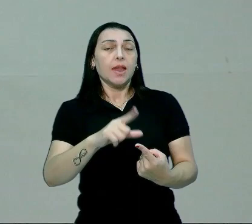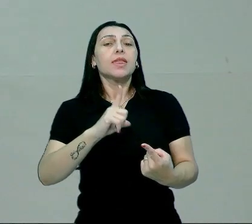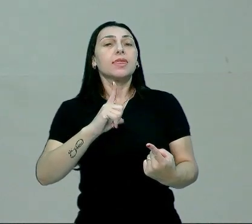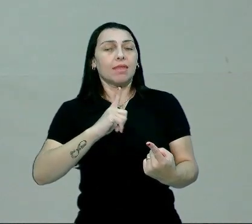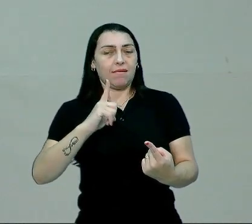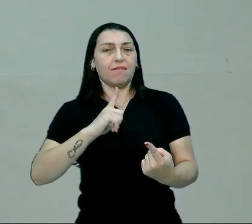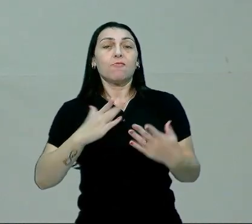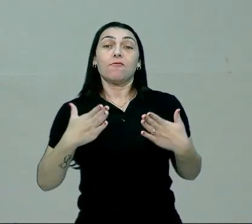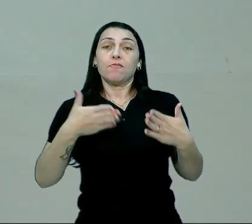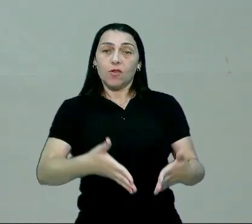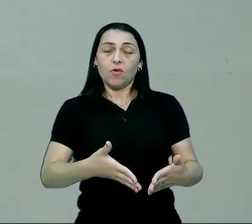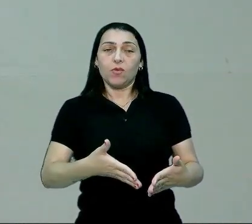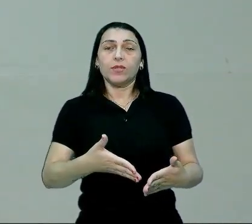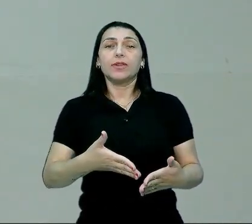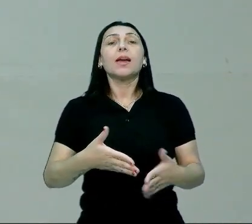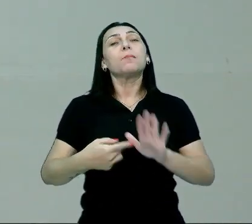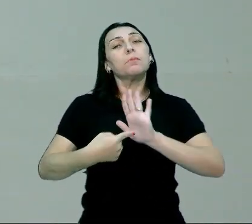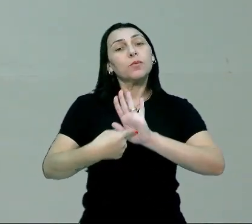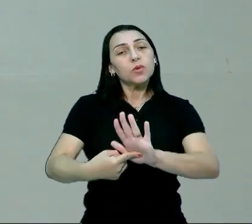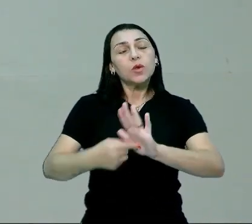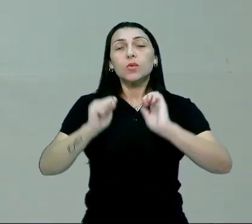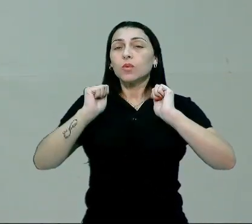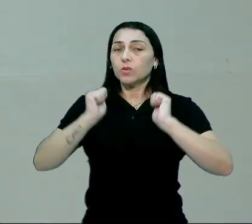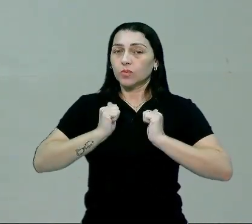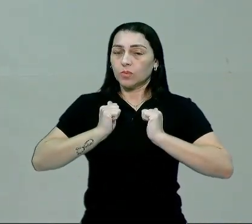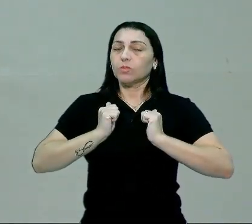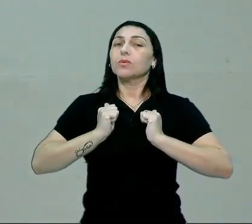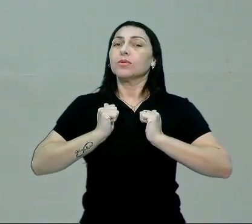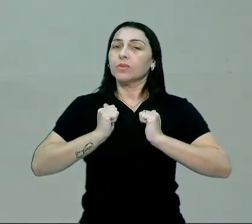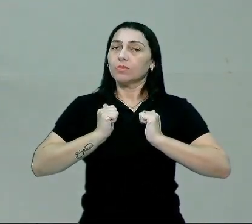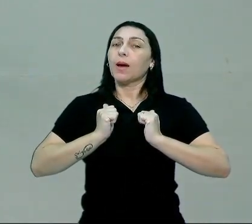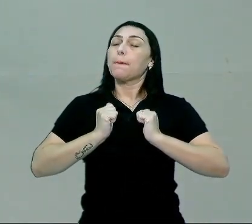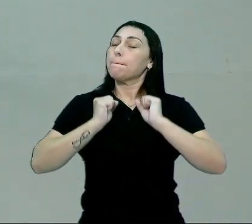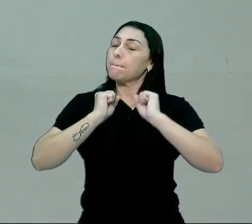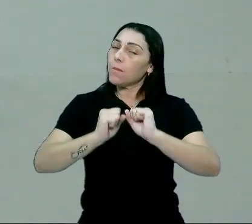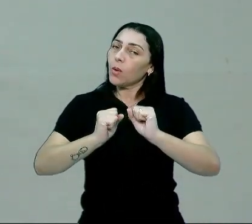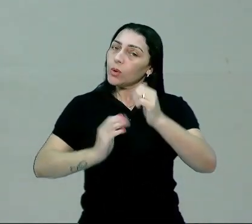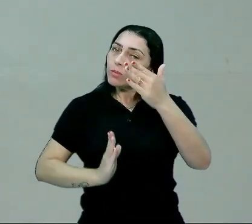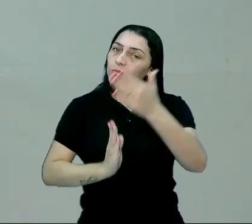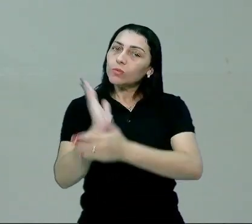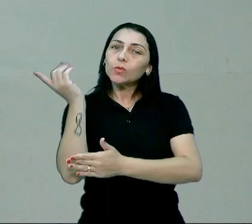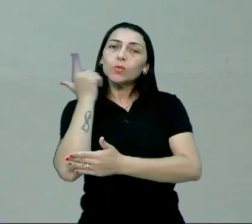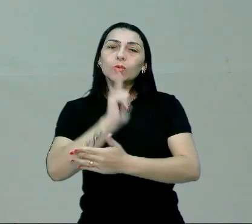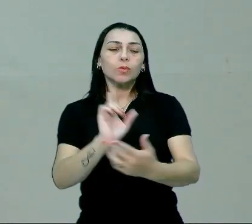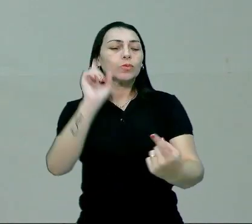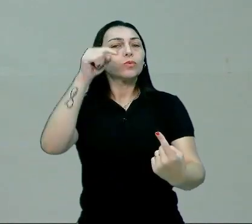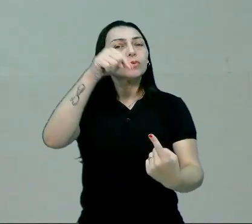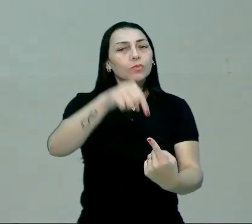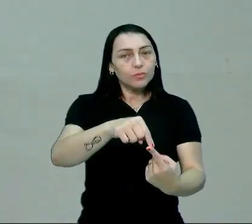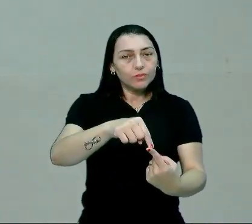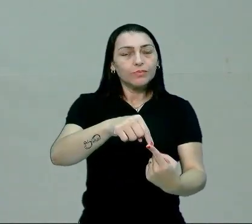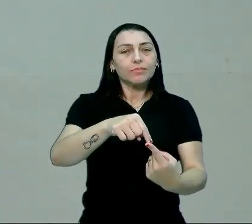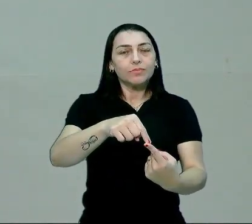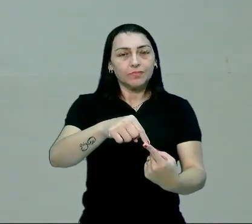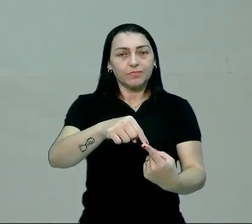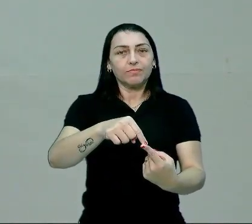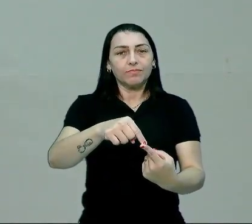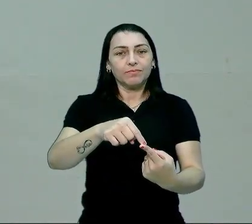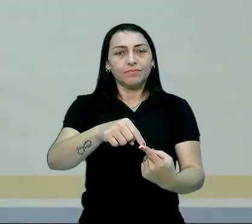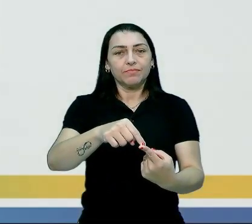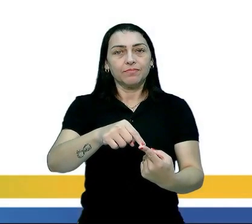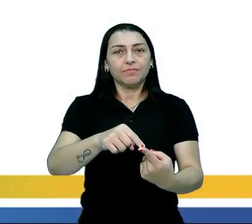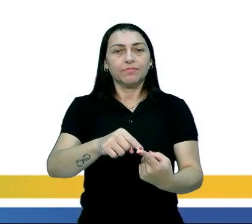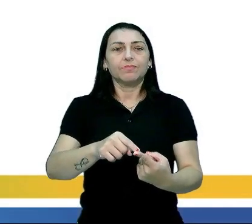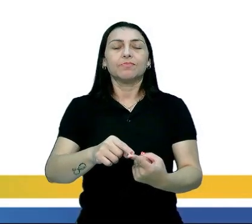uma finalidade. E ele está apresentando o comportamento justamente para poder alcançar essa finalidade